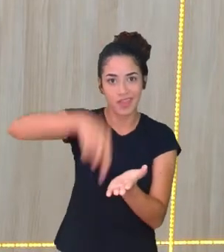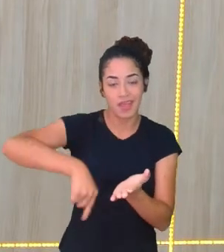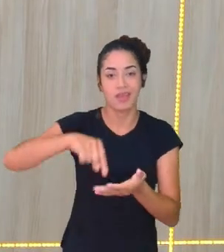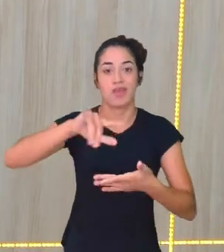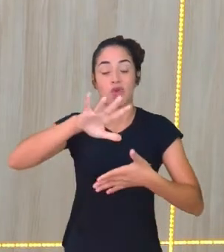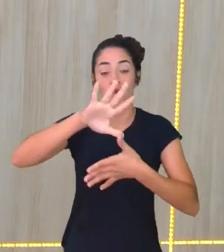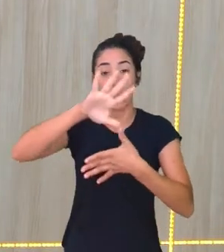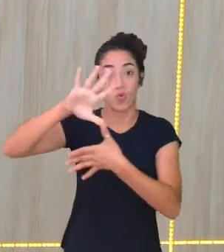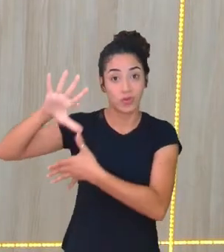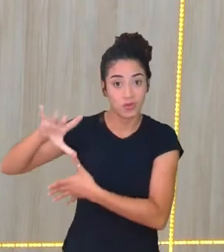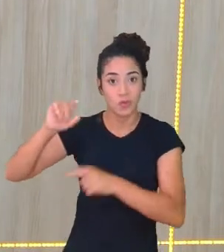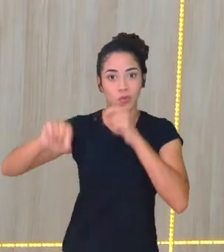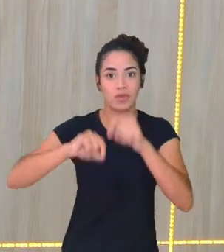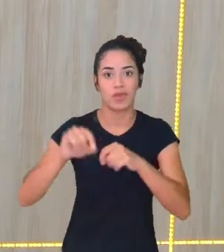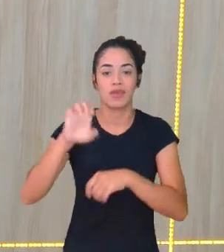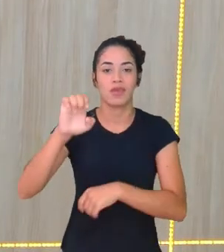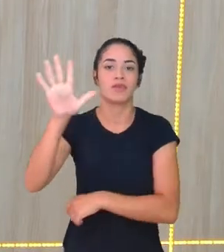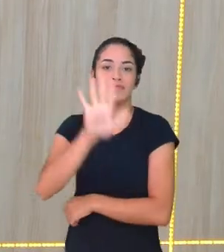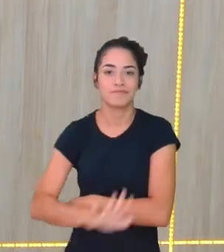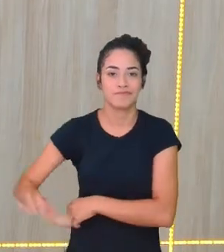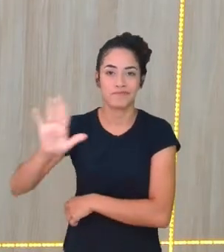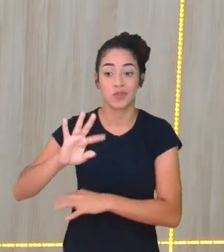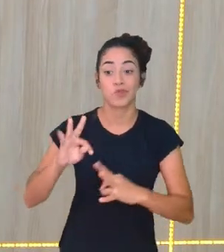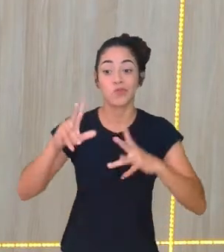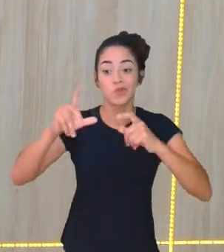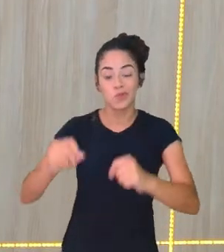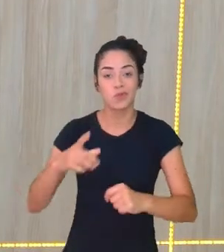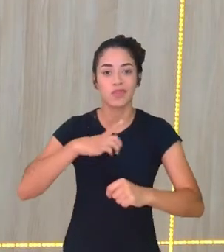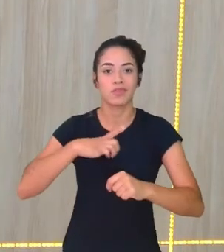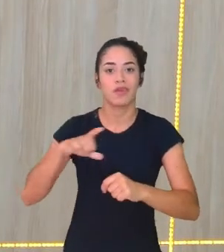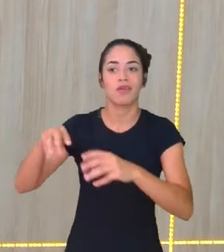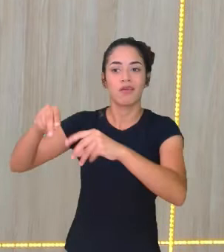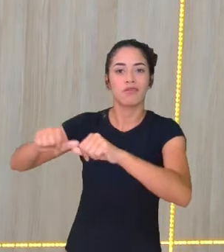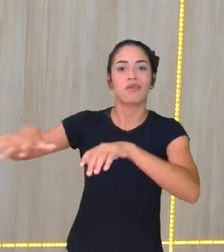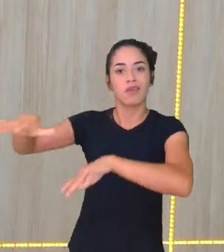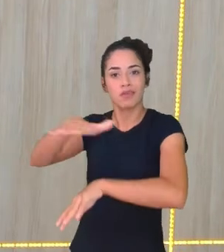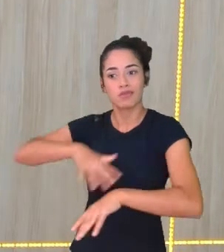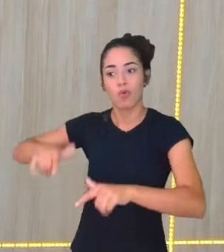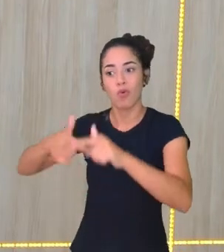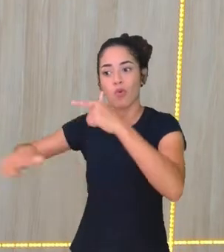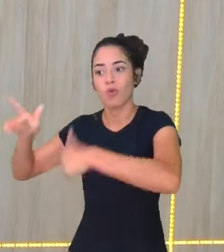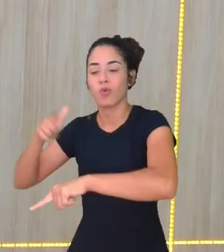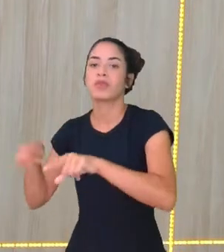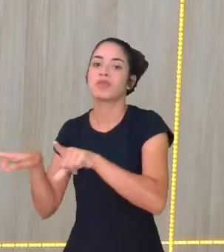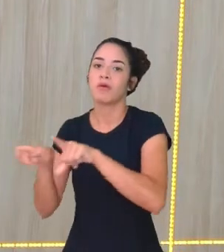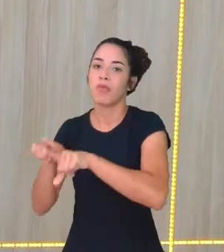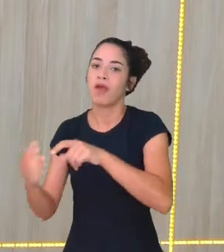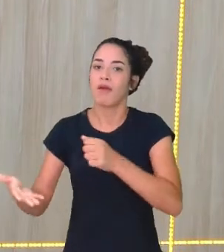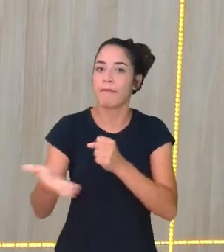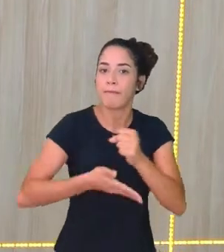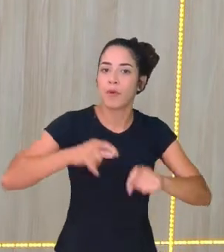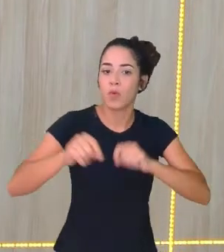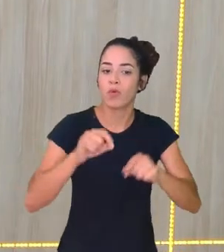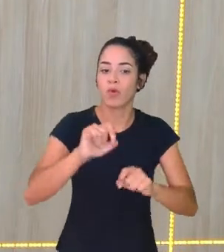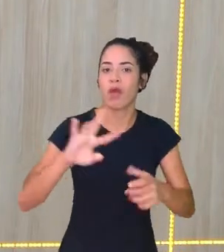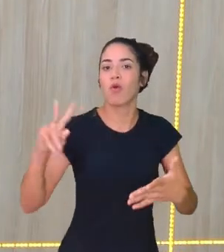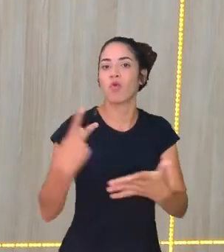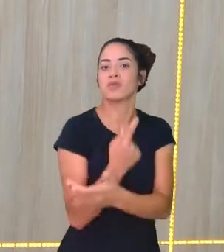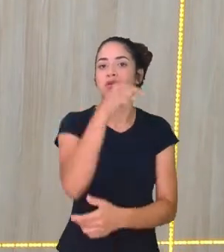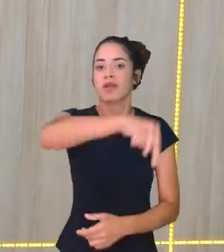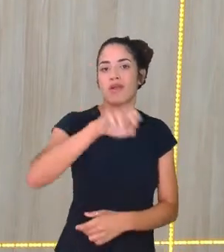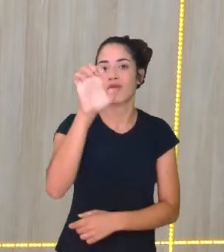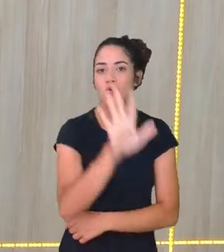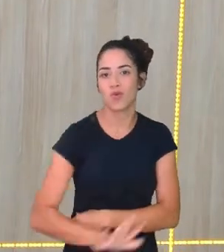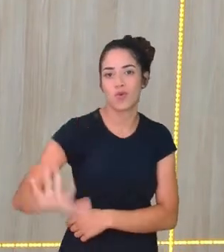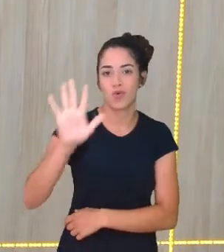tudo que acontecia em outros territórios tinha como base o que estava na Europa não à toa se fala em